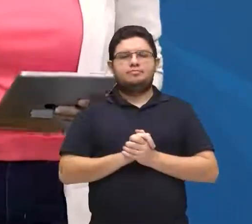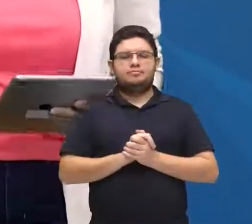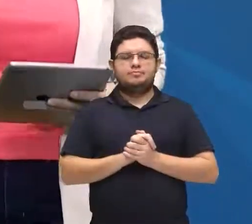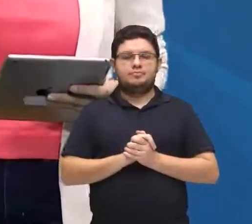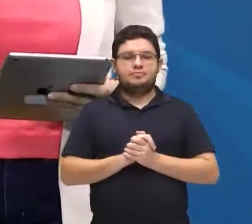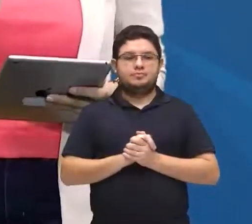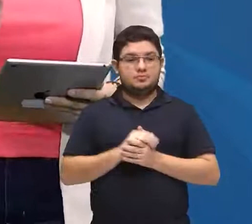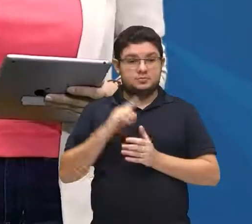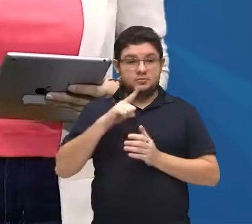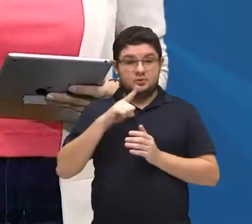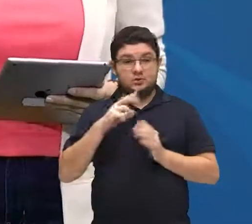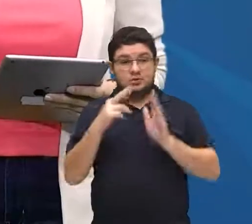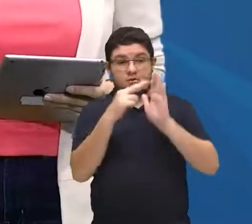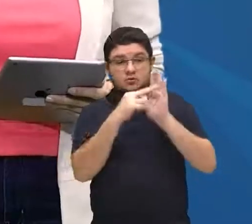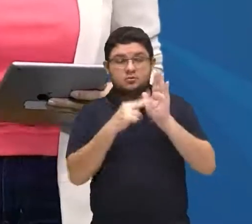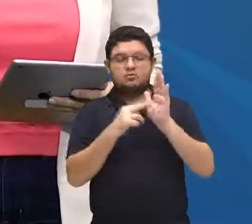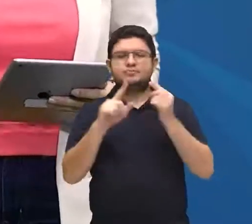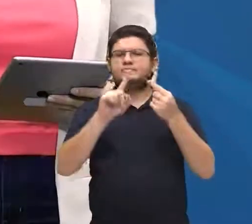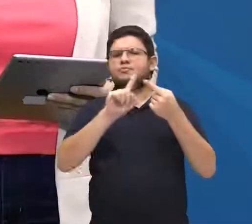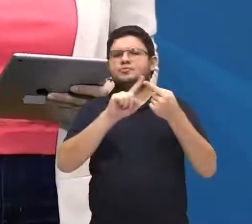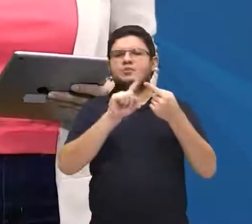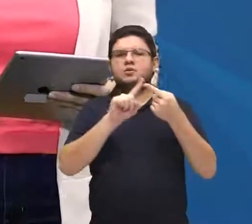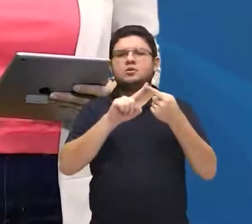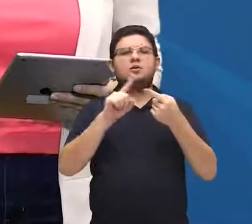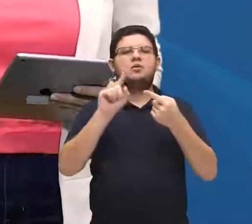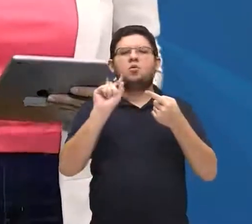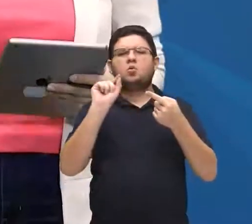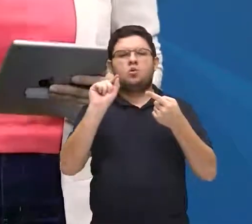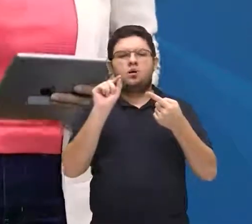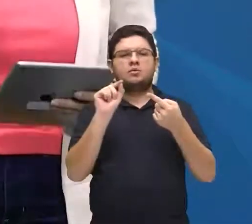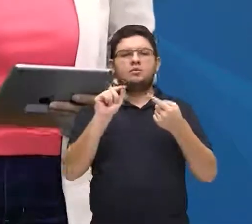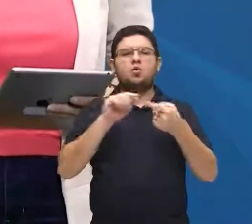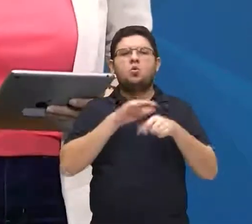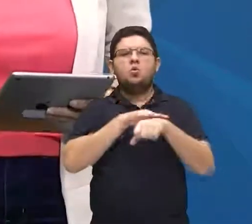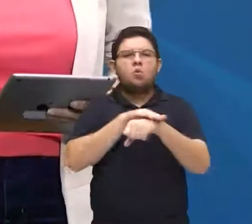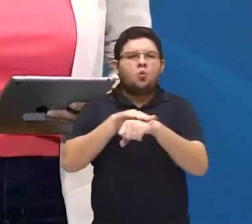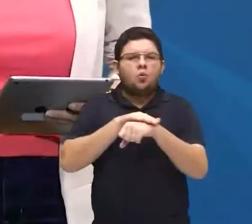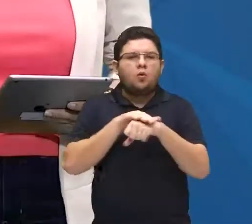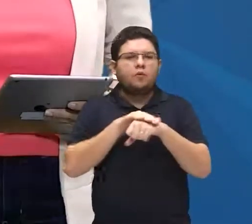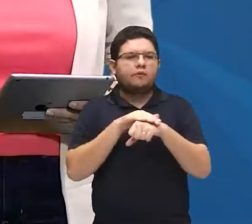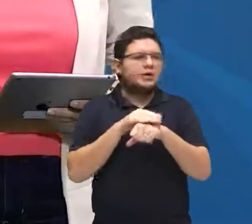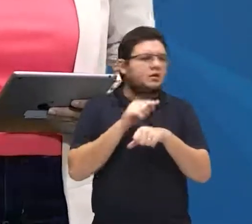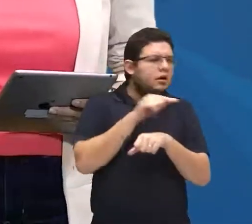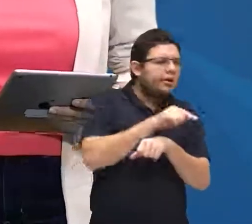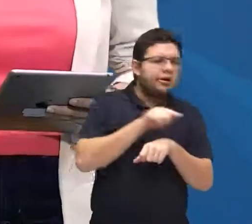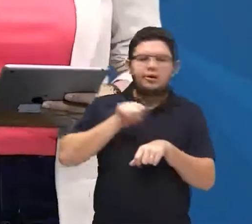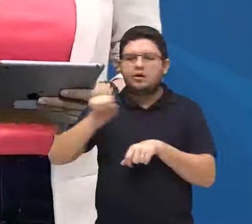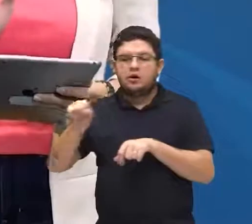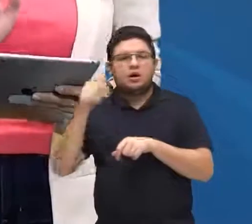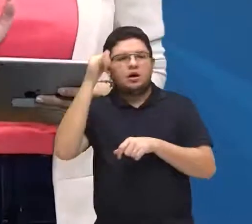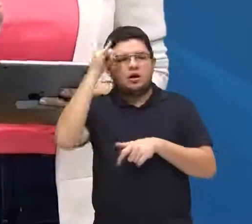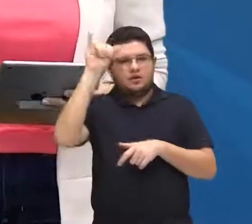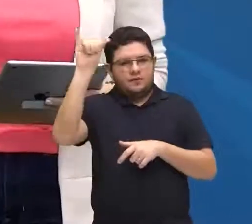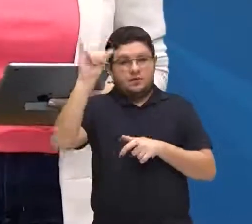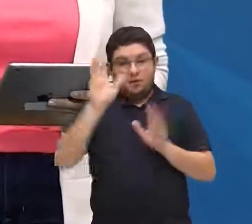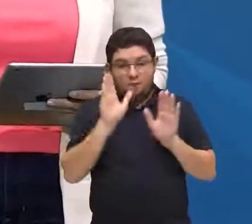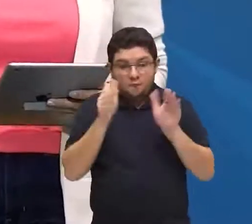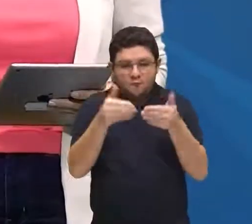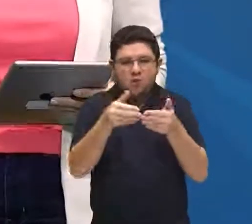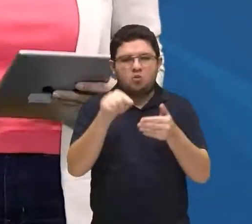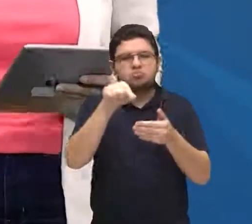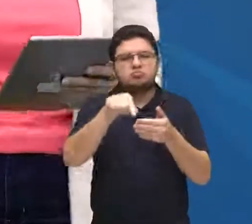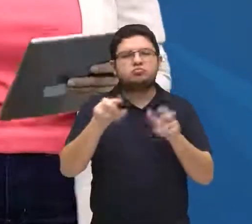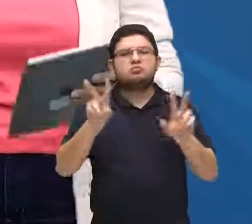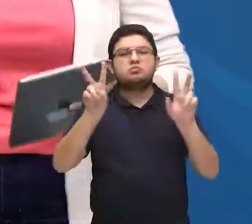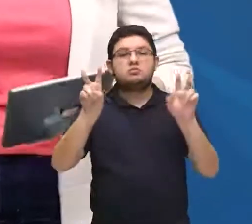é evitar conversas paralelas, tá? Vamos focar no nosso tema, olhar direitinho